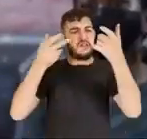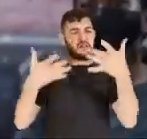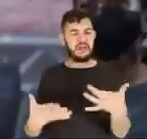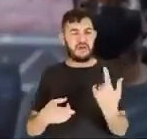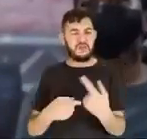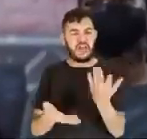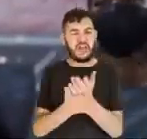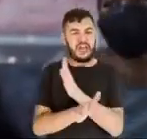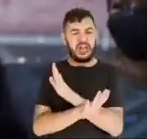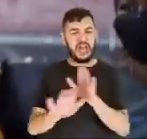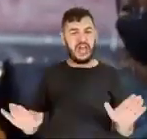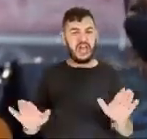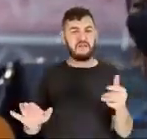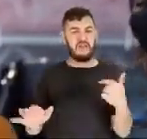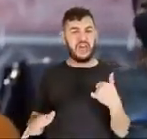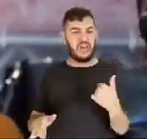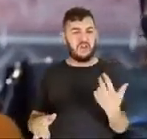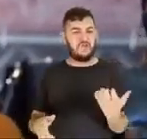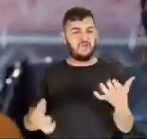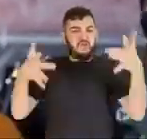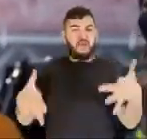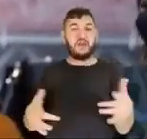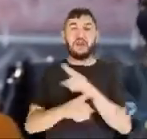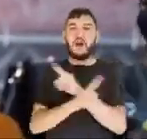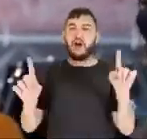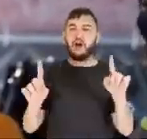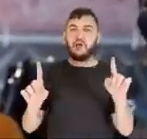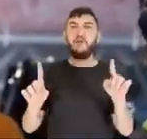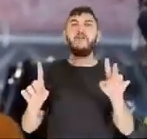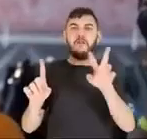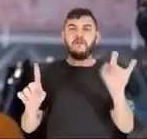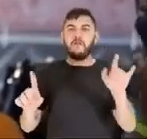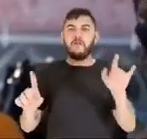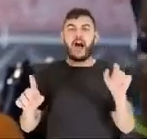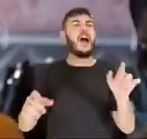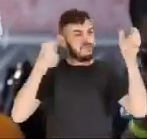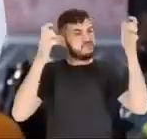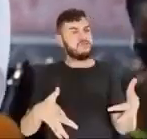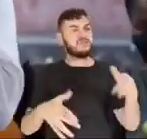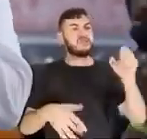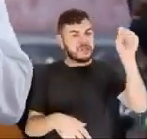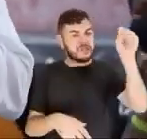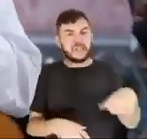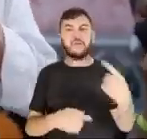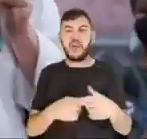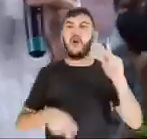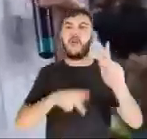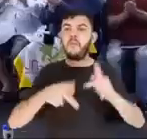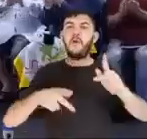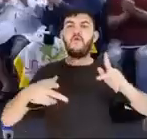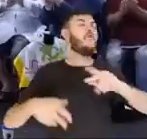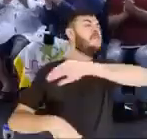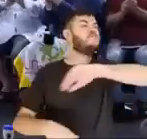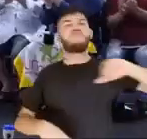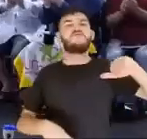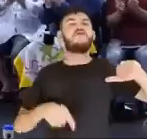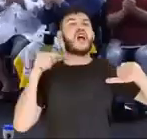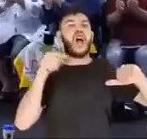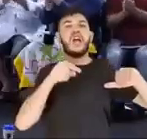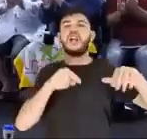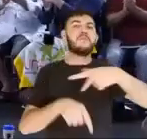de mansinho, porque é o povo brasileiro que vai dar um golpe nele e vai tirar ele da presidência da República.